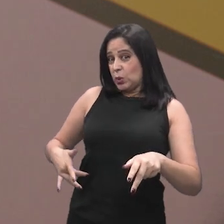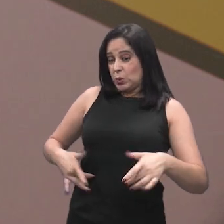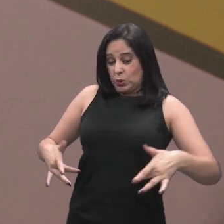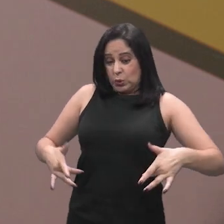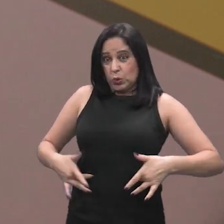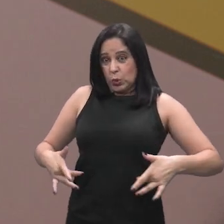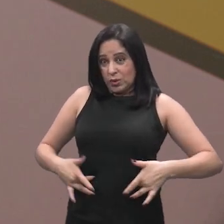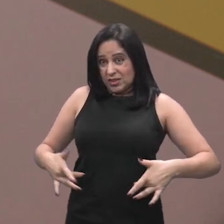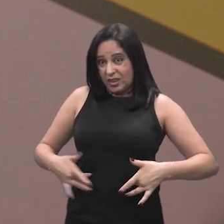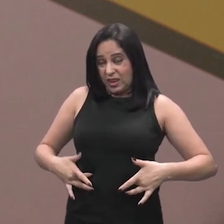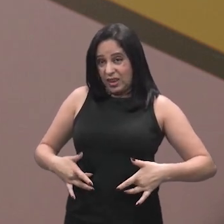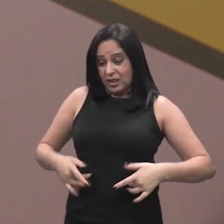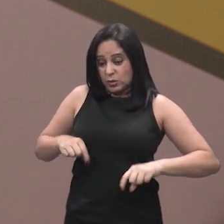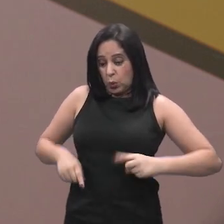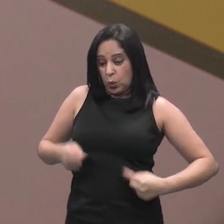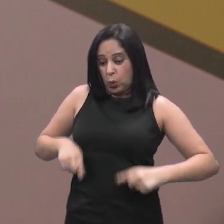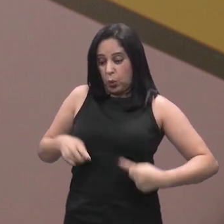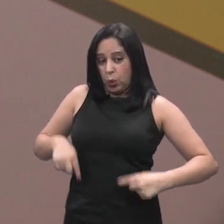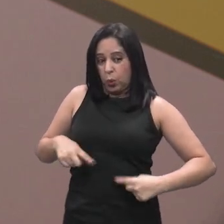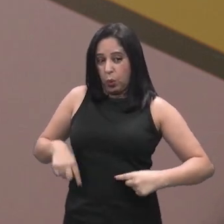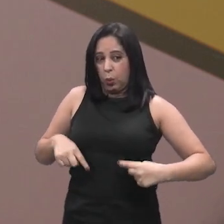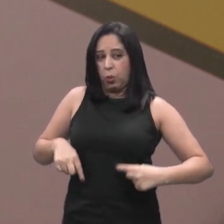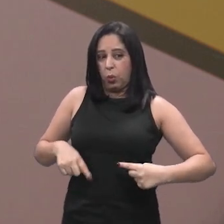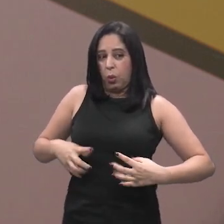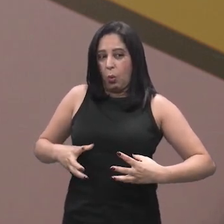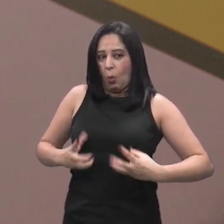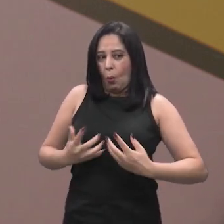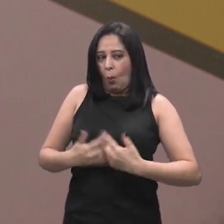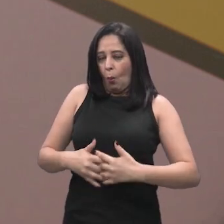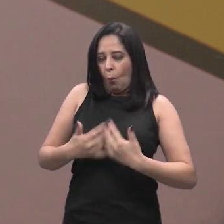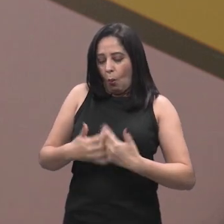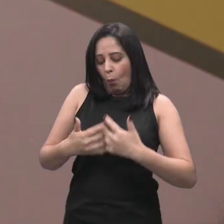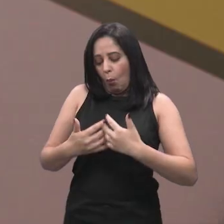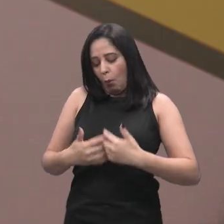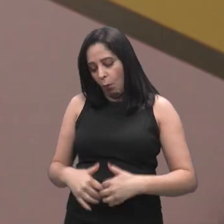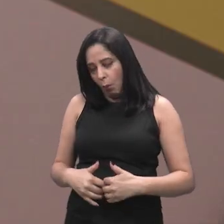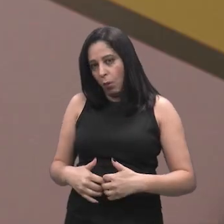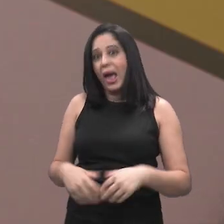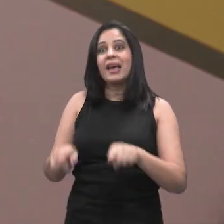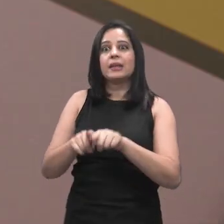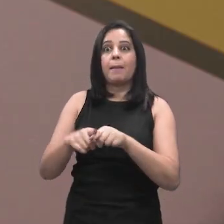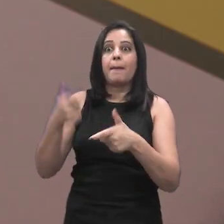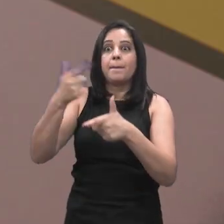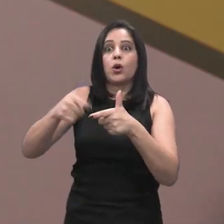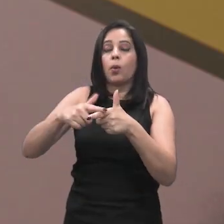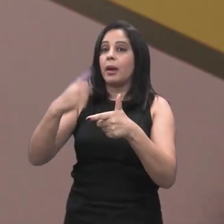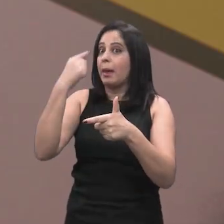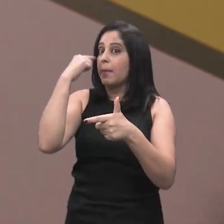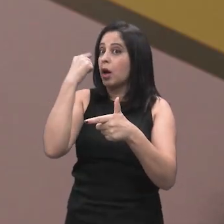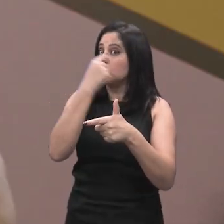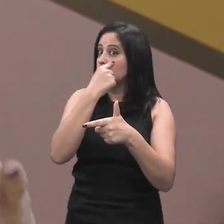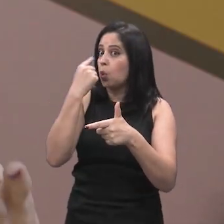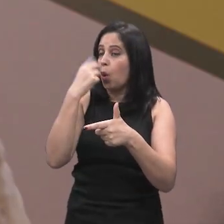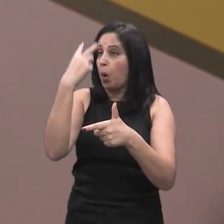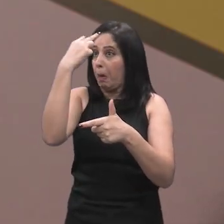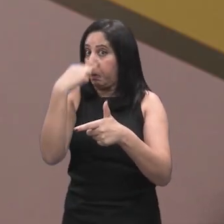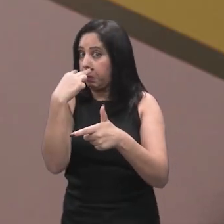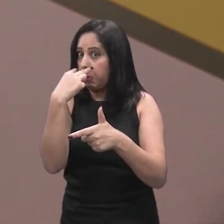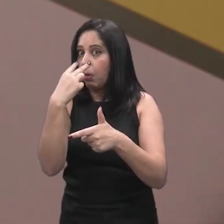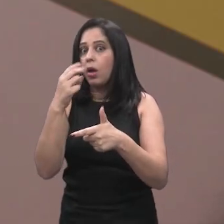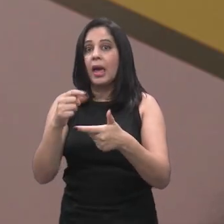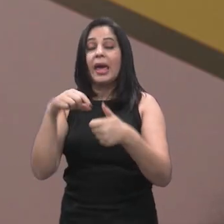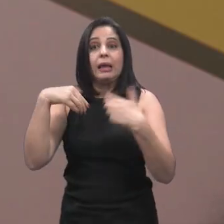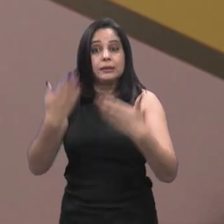pode também dar danos nos olhos, podendo causar cegueira. Então, a pressão arterial, se não controlada,